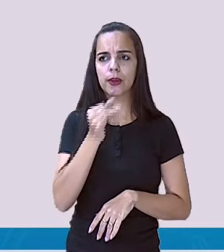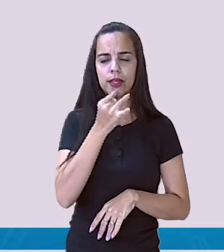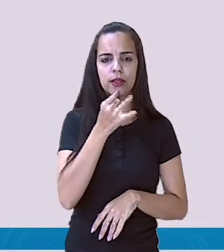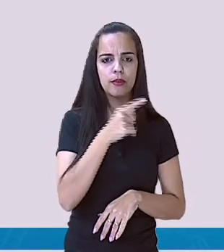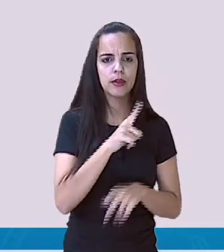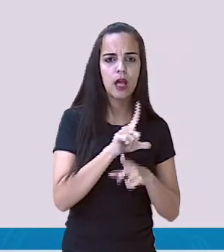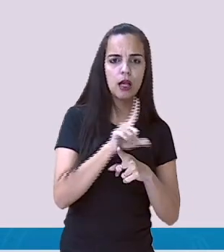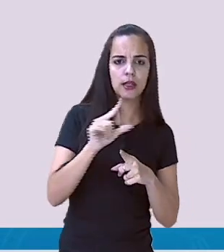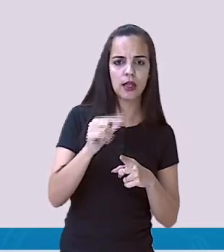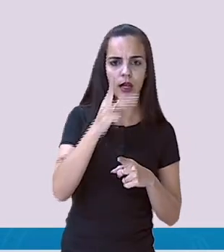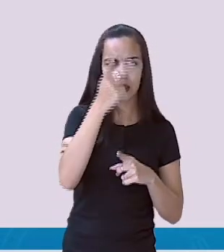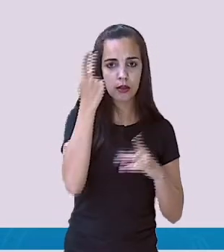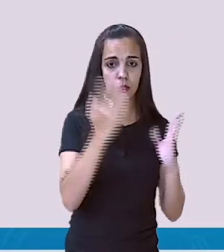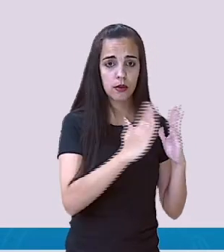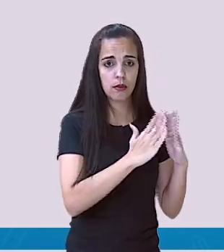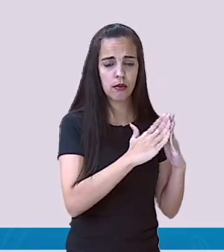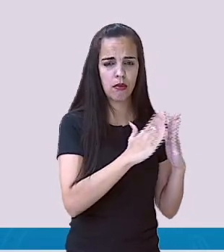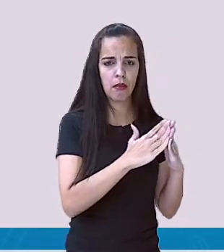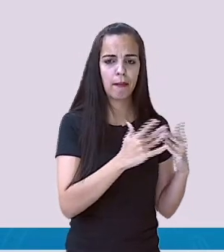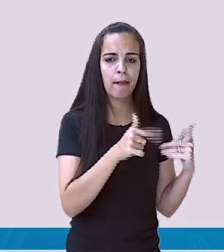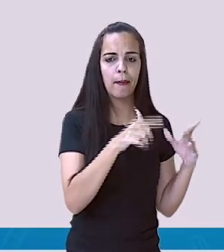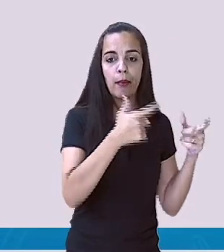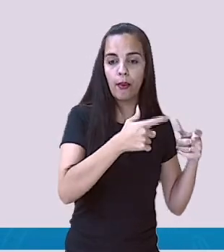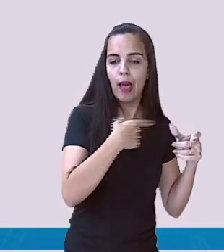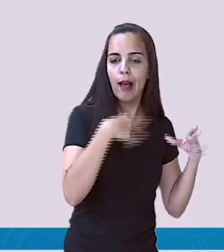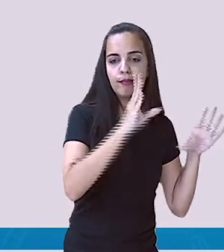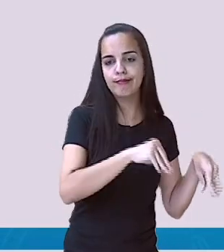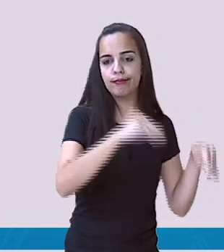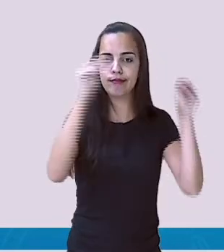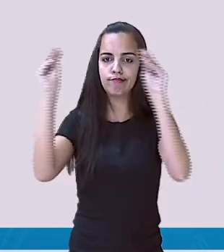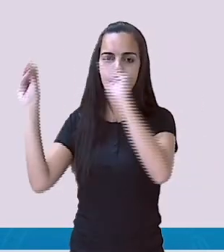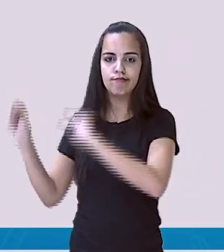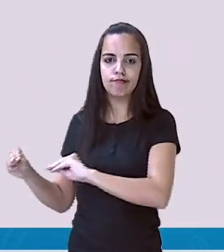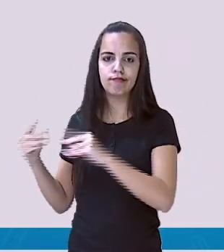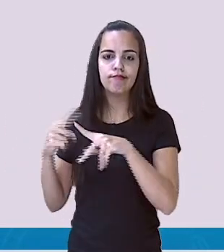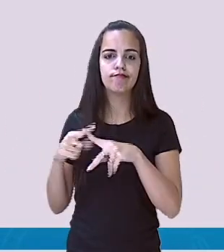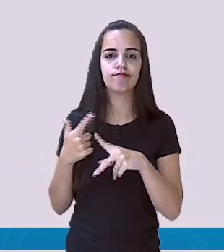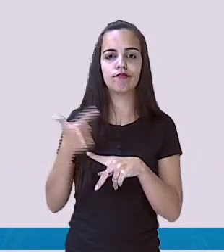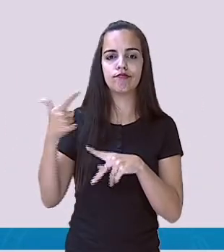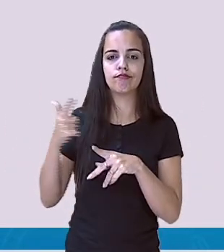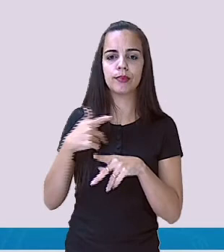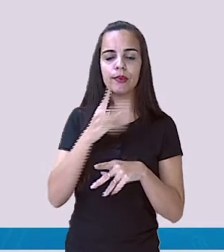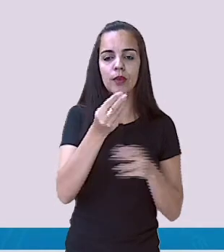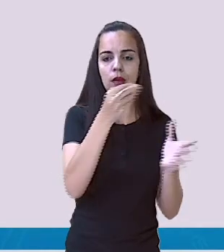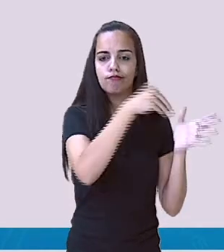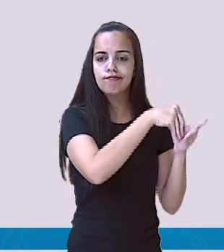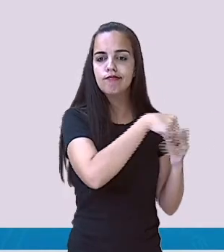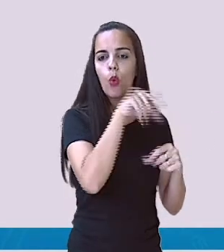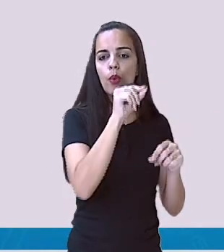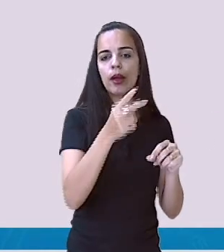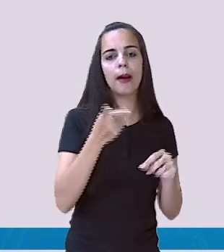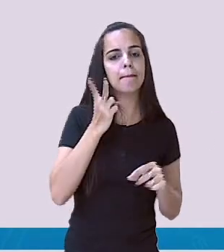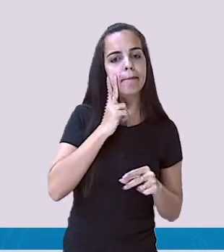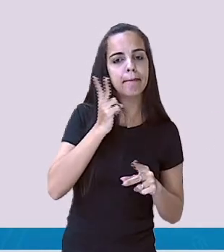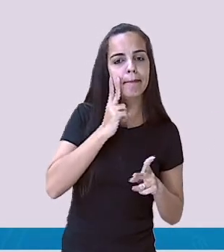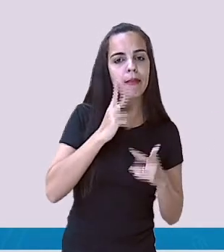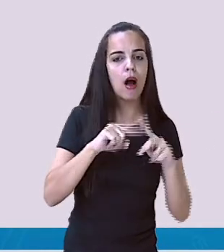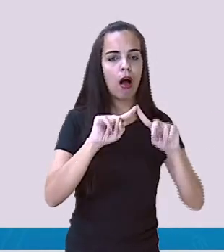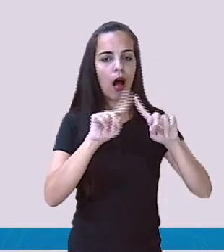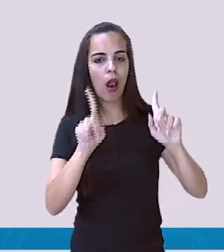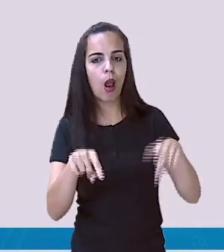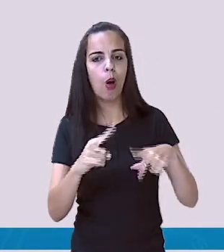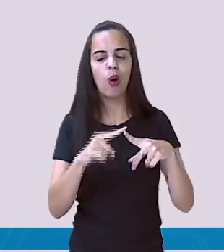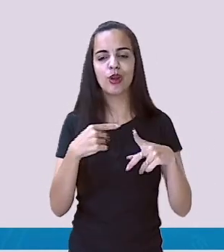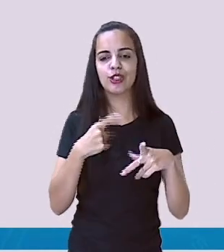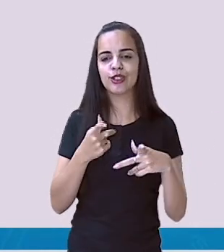dos moradores para a implantação de bares, lojas, pequenos comércios, escolas. Então essa paisagem ela vai se transformando, ela vai